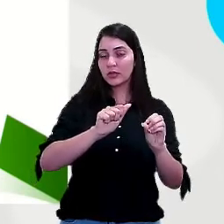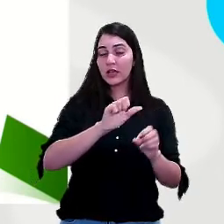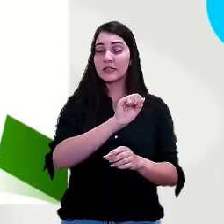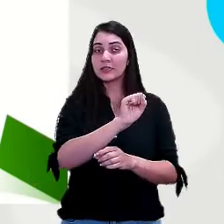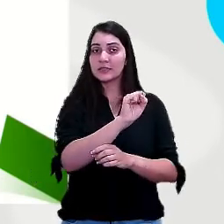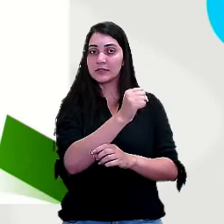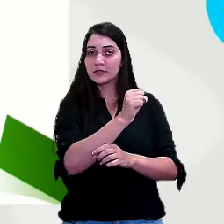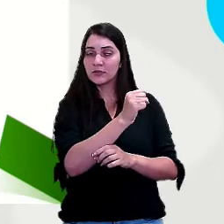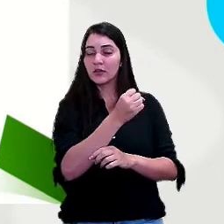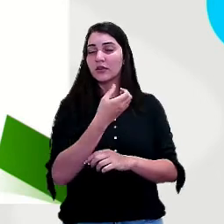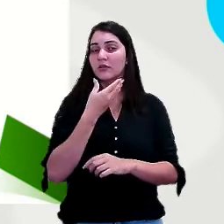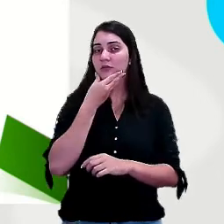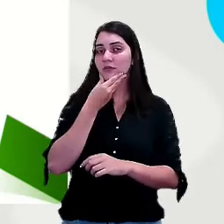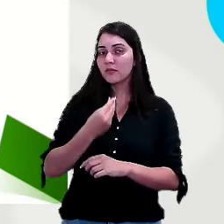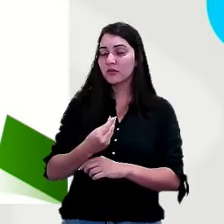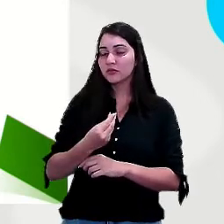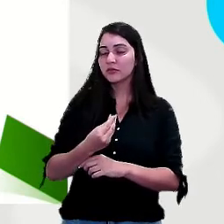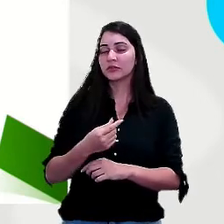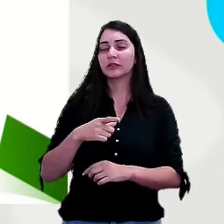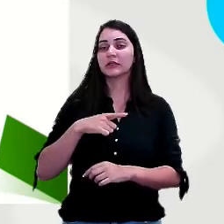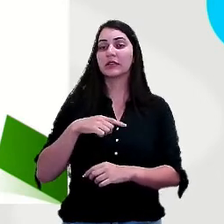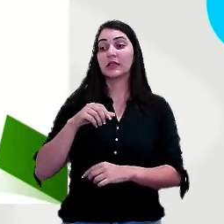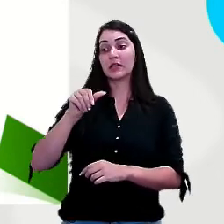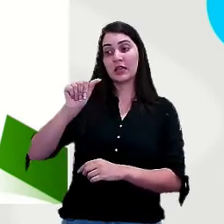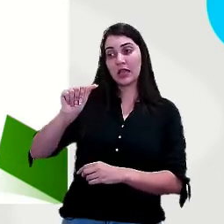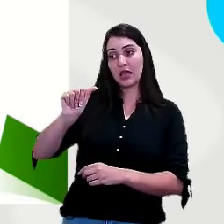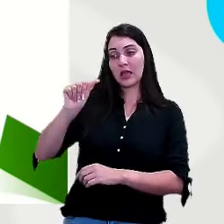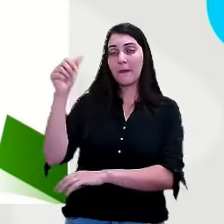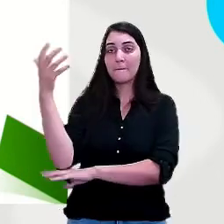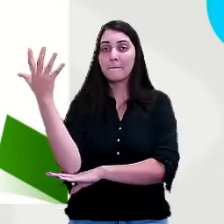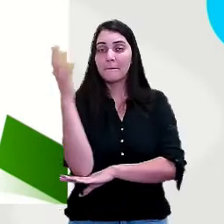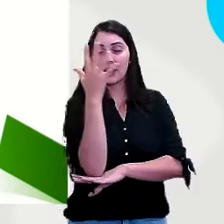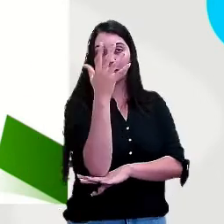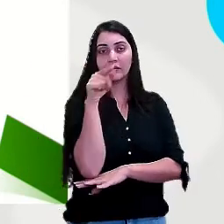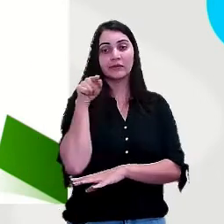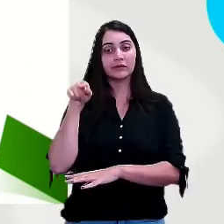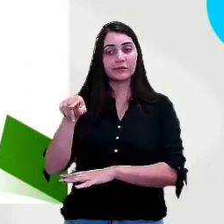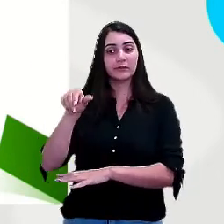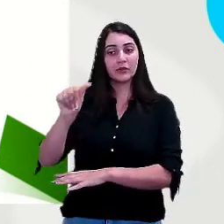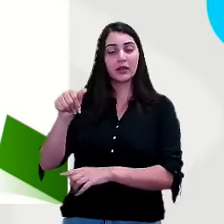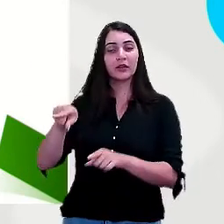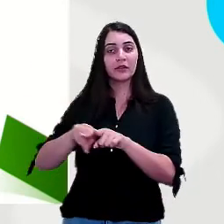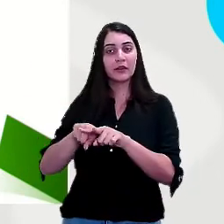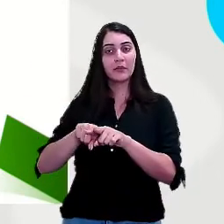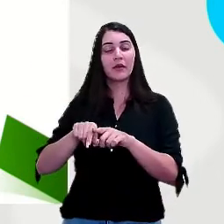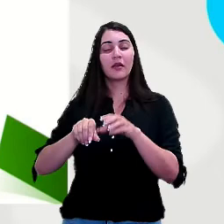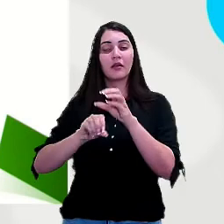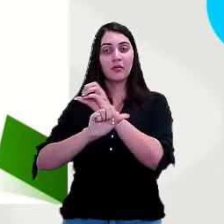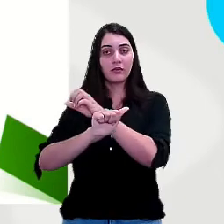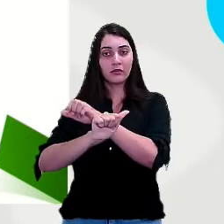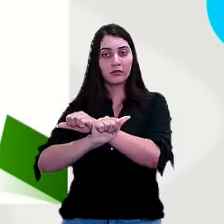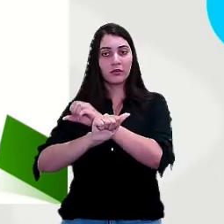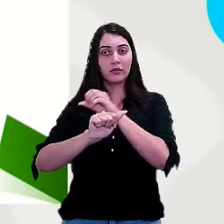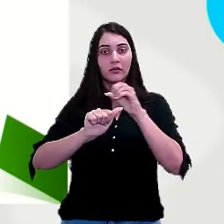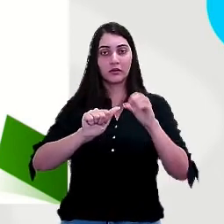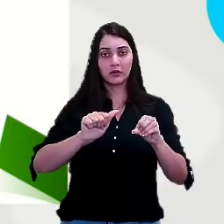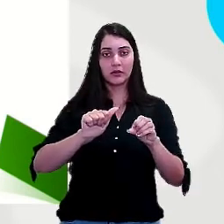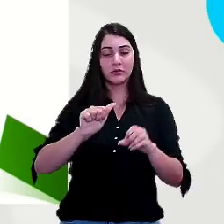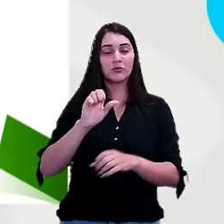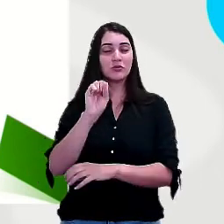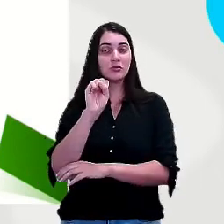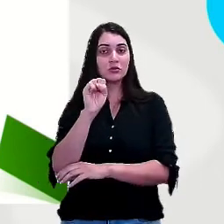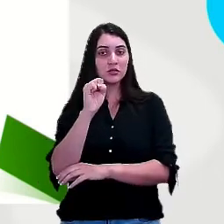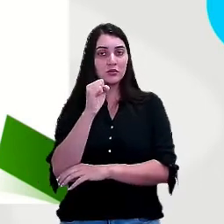masculino. A mata. O A é um artigo também definido, singular,